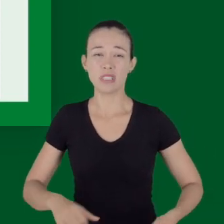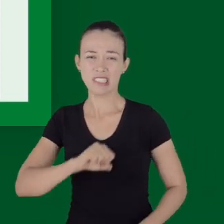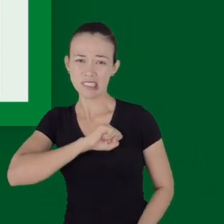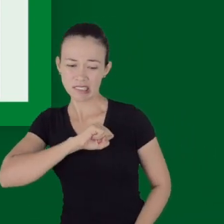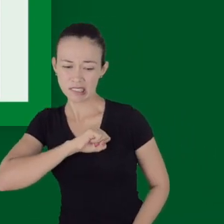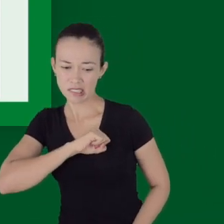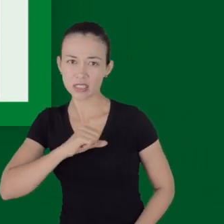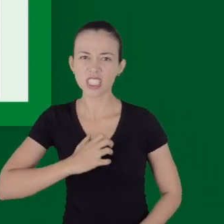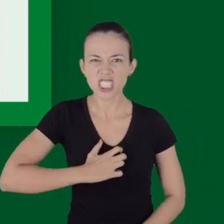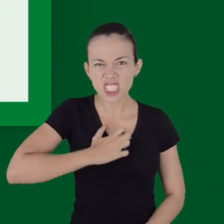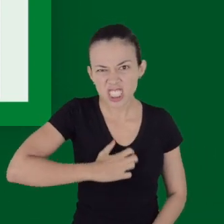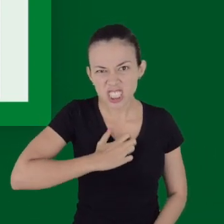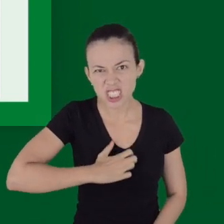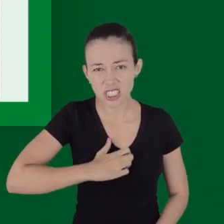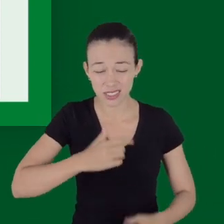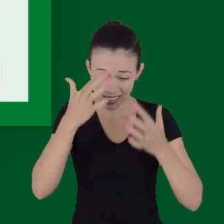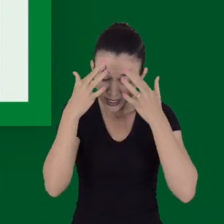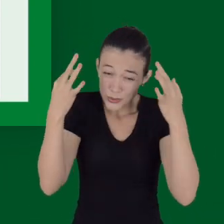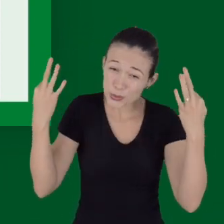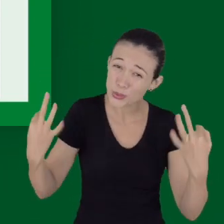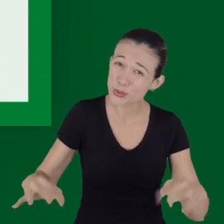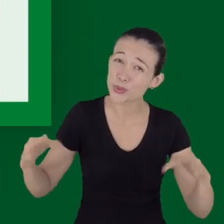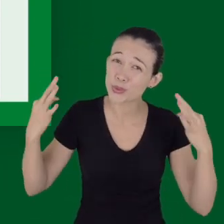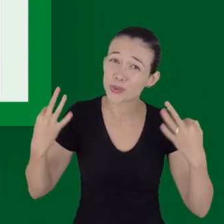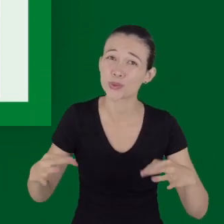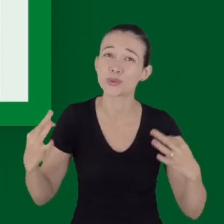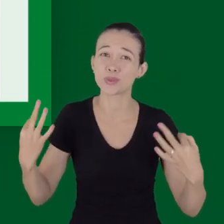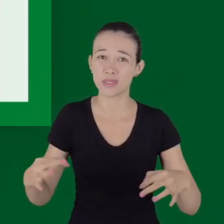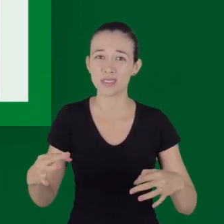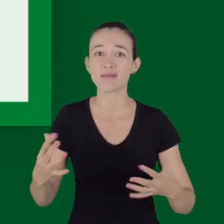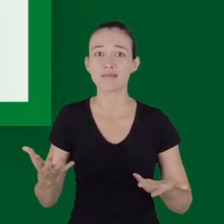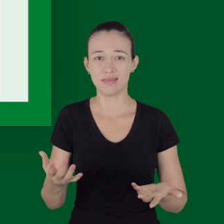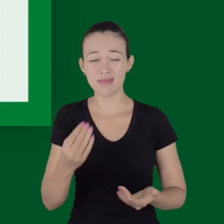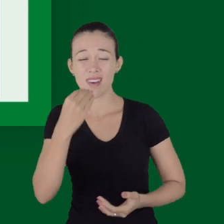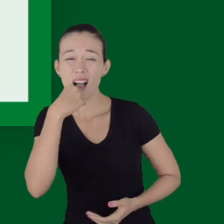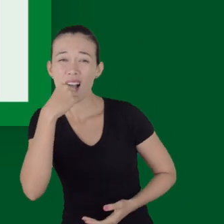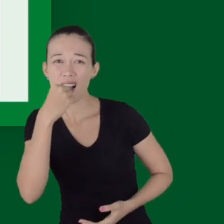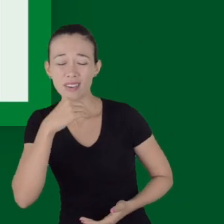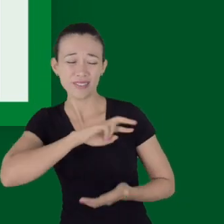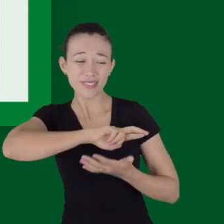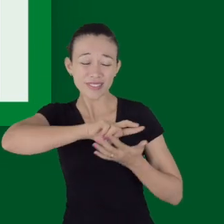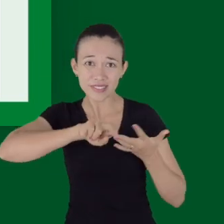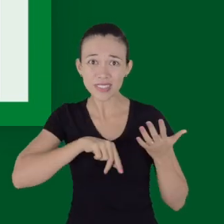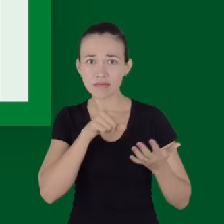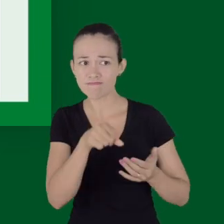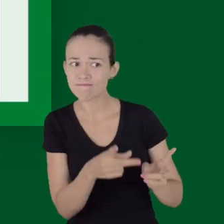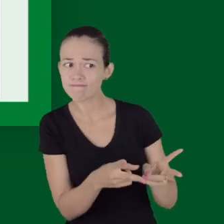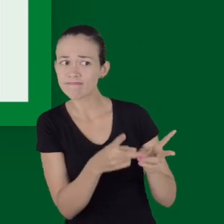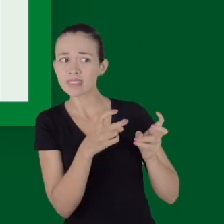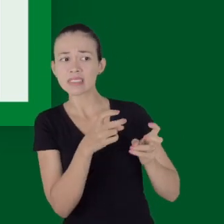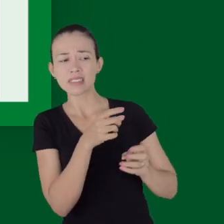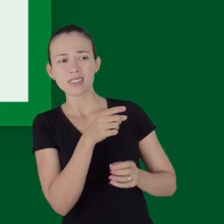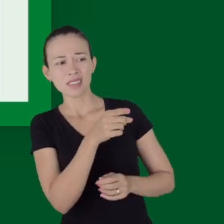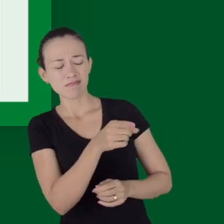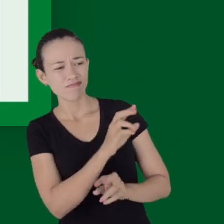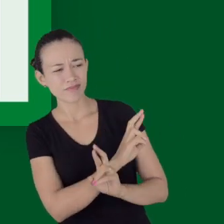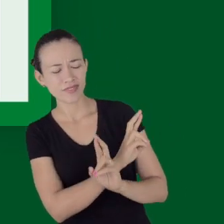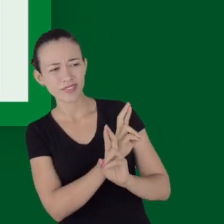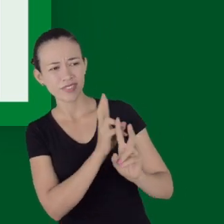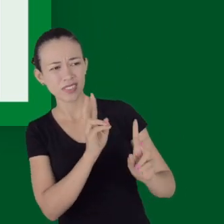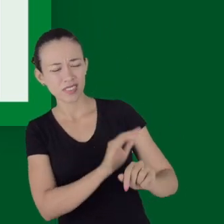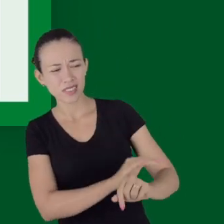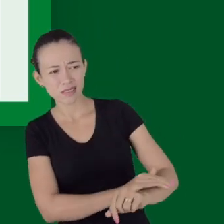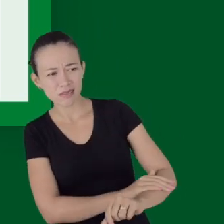irritabilidade, taquicardia, dor de cabeça, fraqueza. Se você estiver percebendo o seu aluno um pouco diferente,